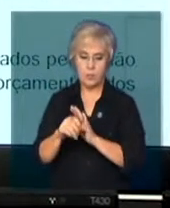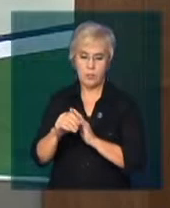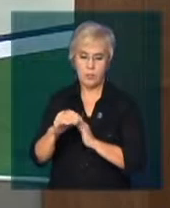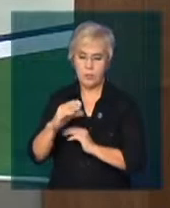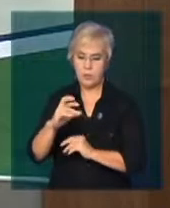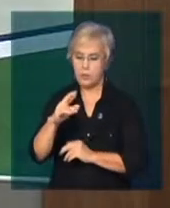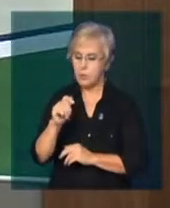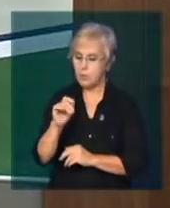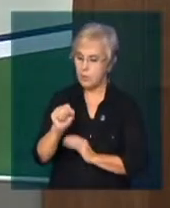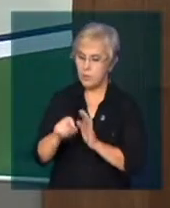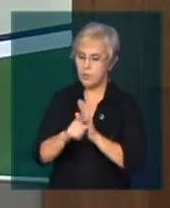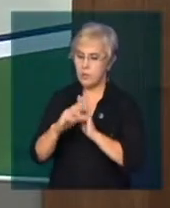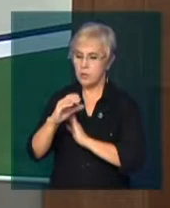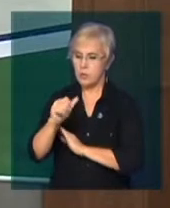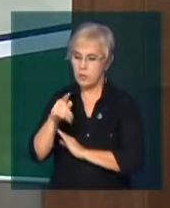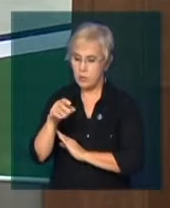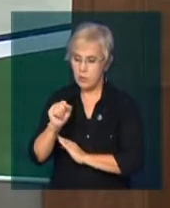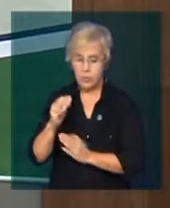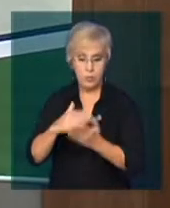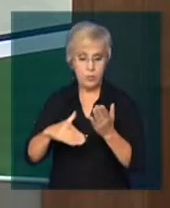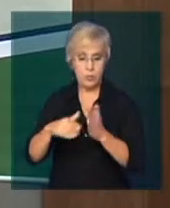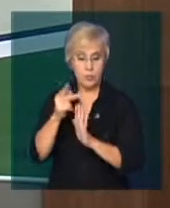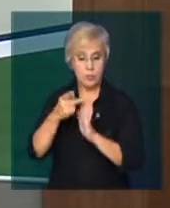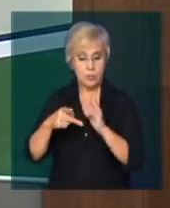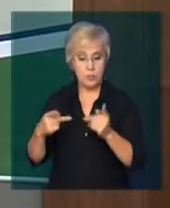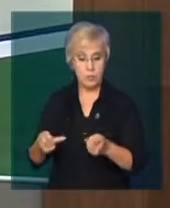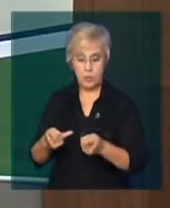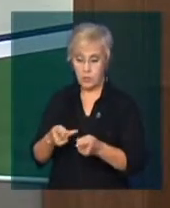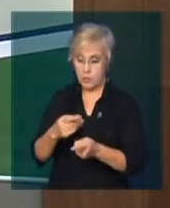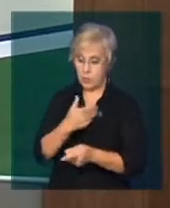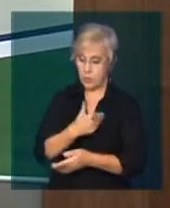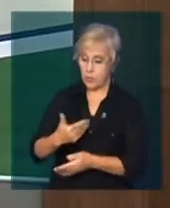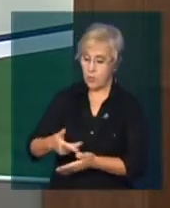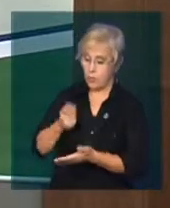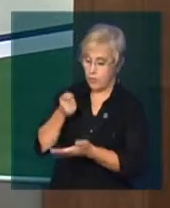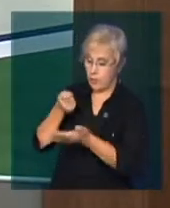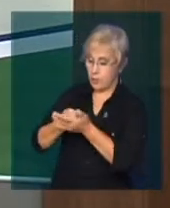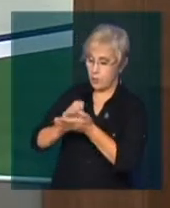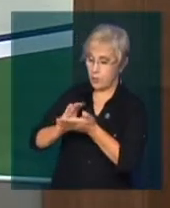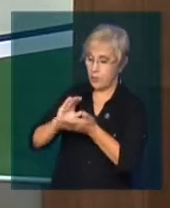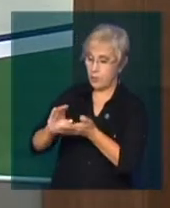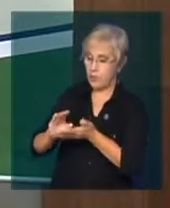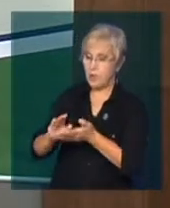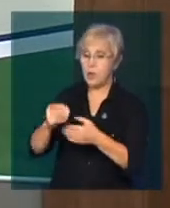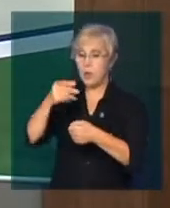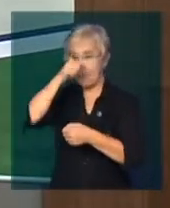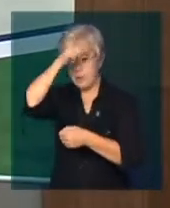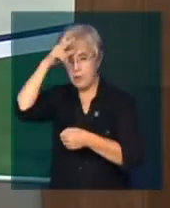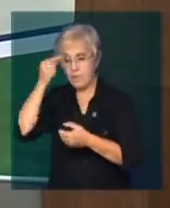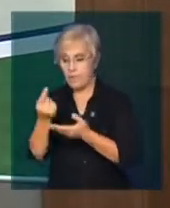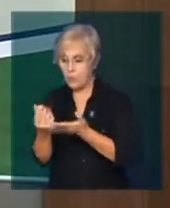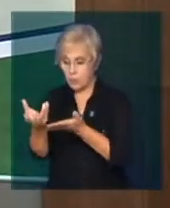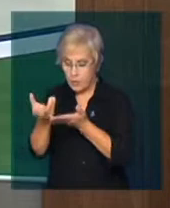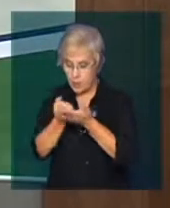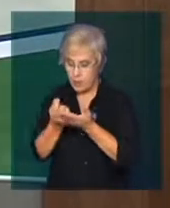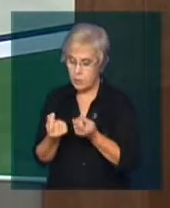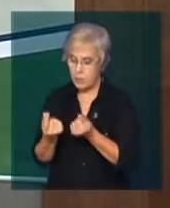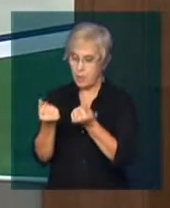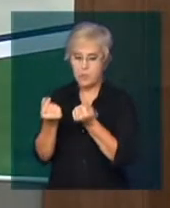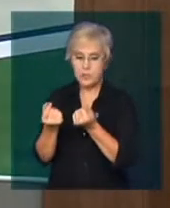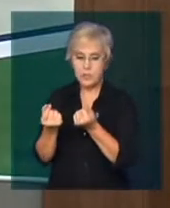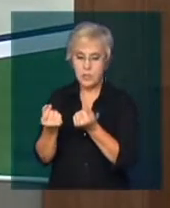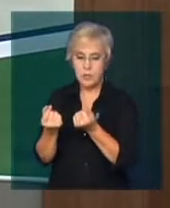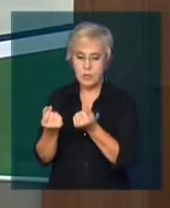todos esses programas, onde a prefeitura recebe recurso para o investimento, mas não recebe o